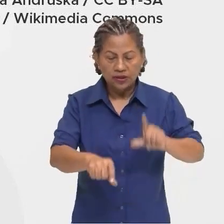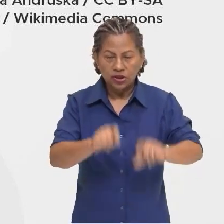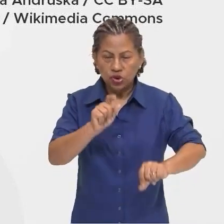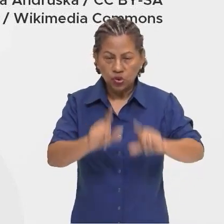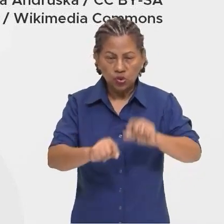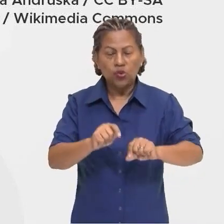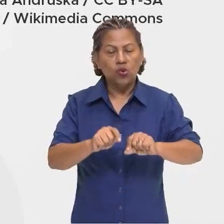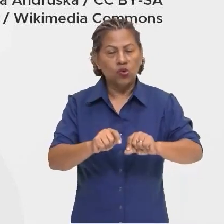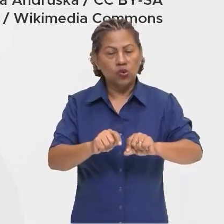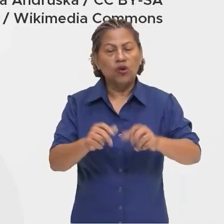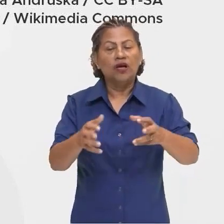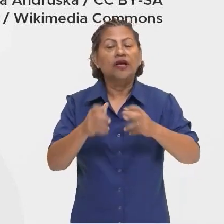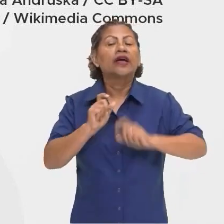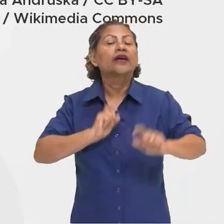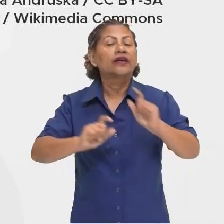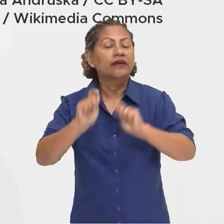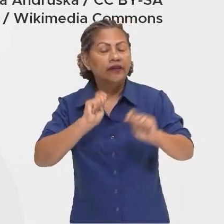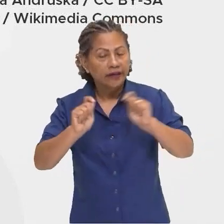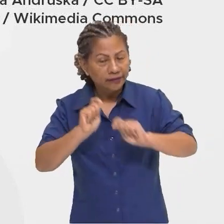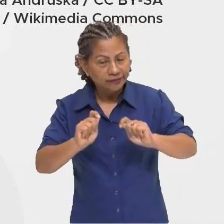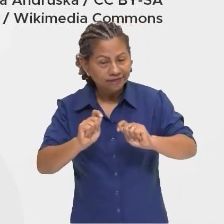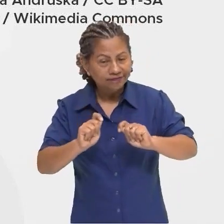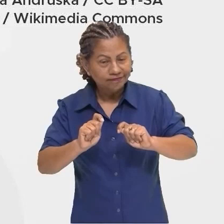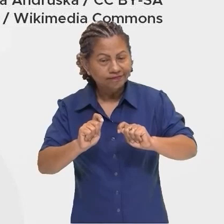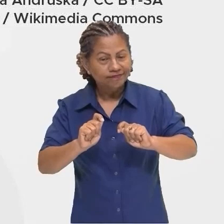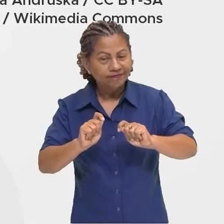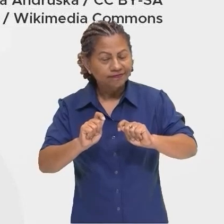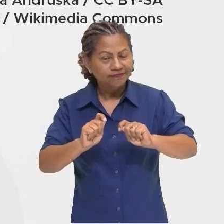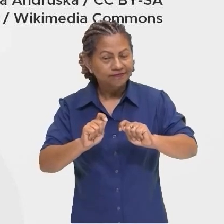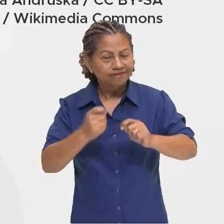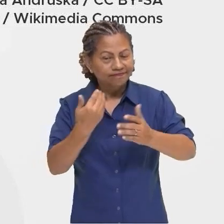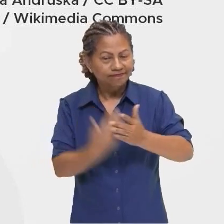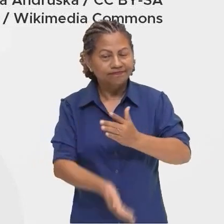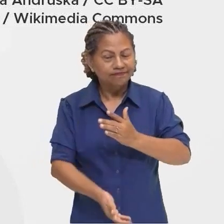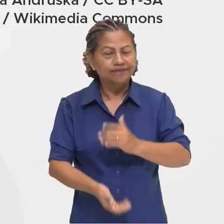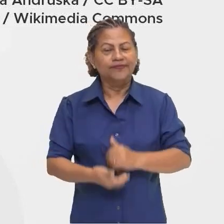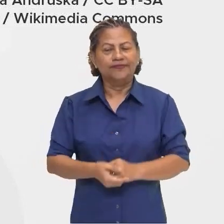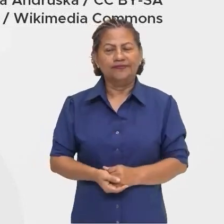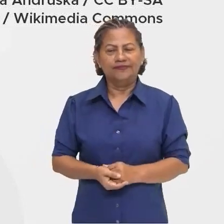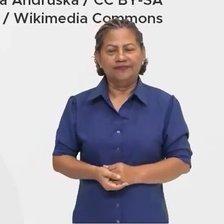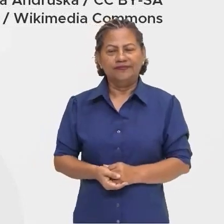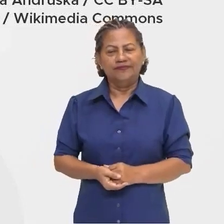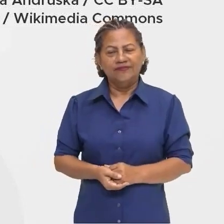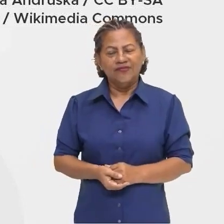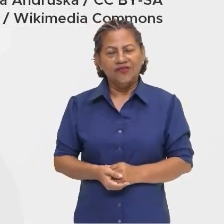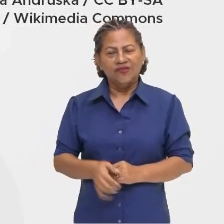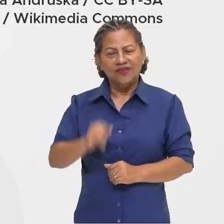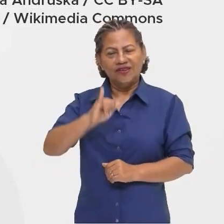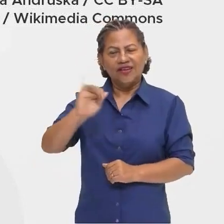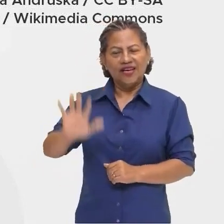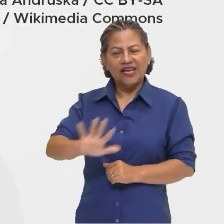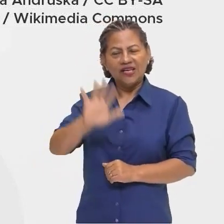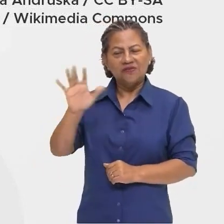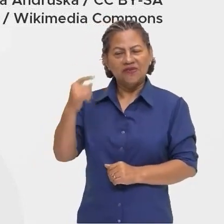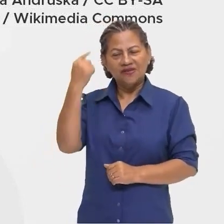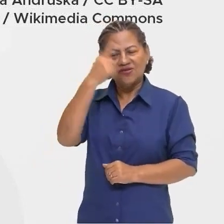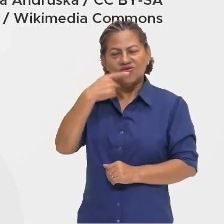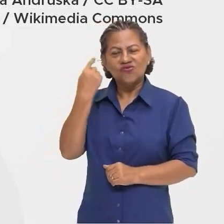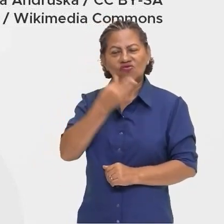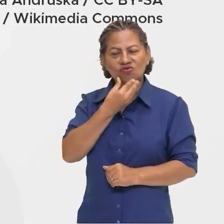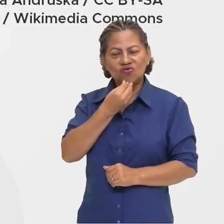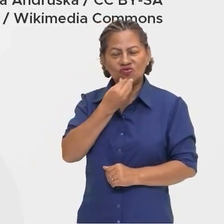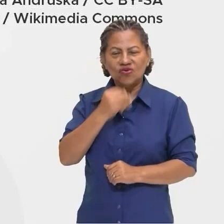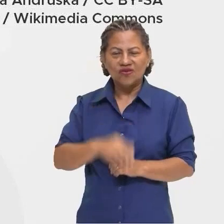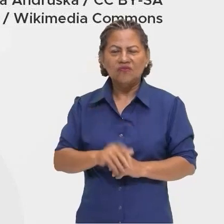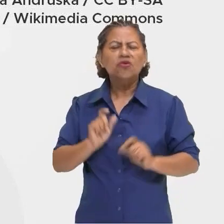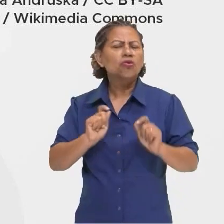escolhas implicam em notáveis perdas. Olha aí a cara do Cury, ainda ri falando isso pra gente. O